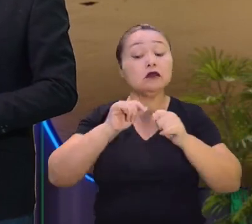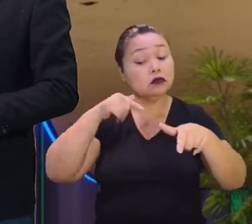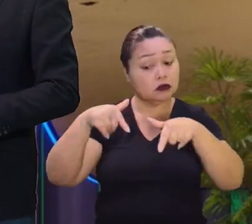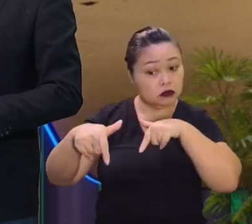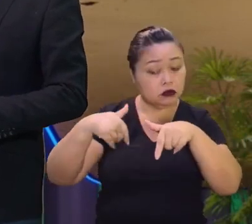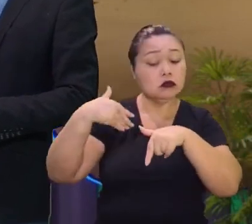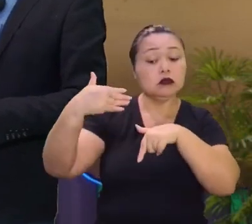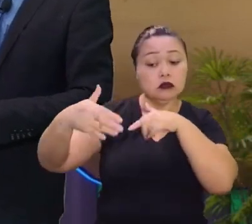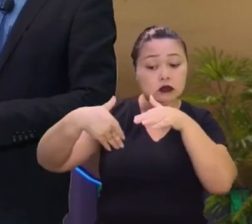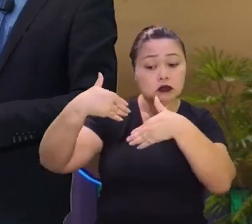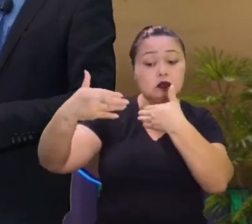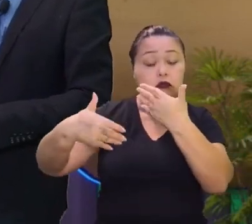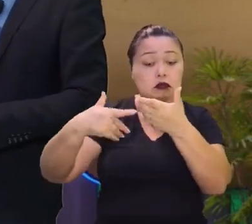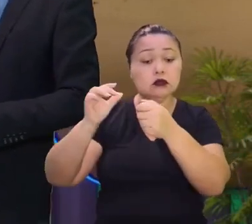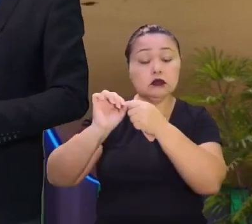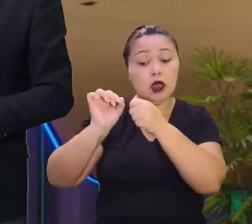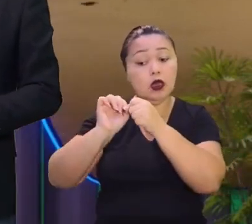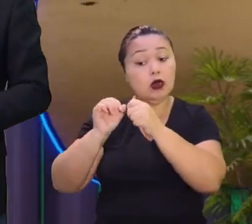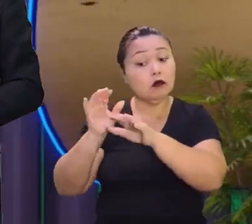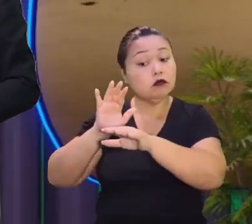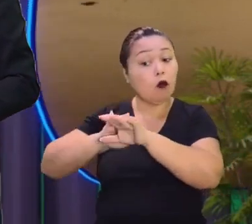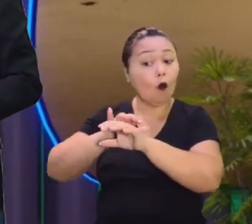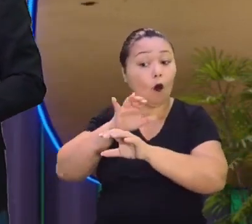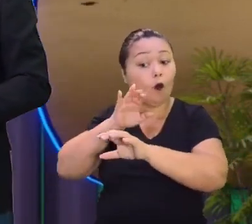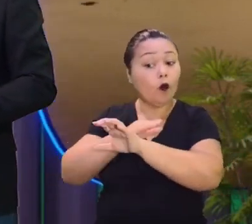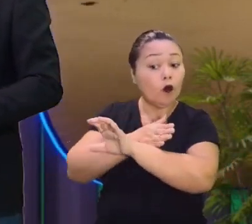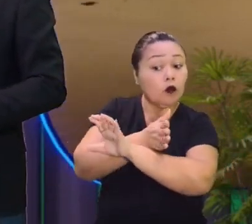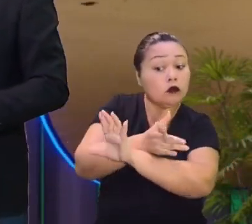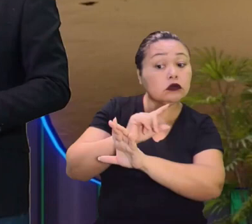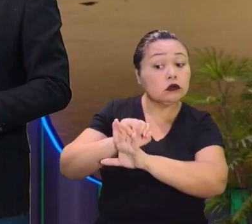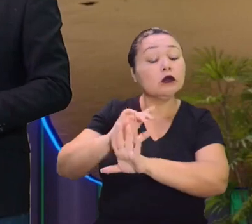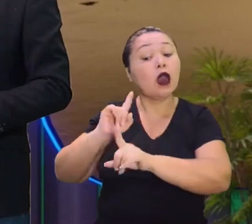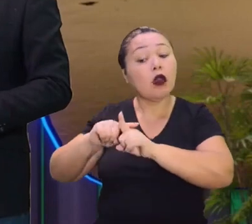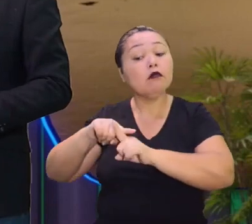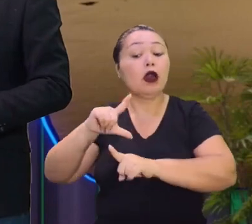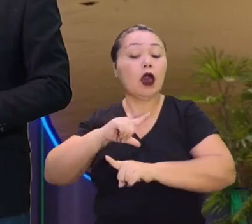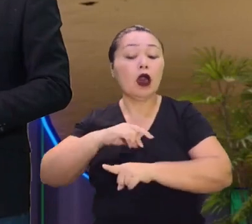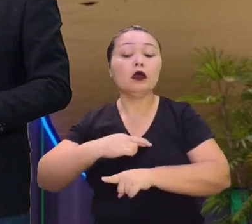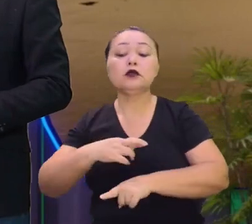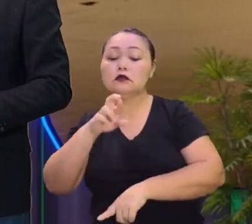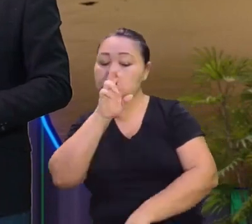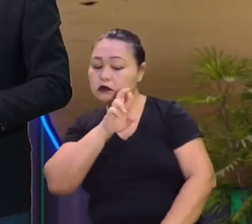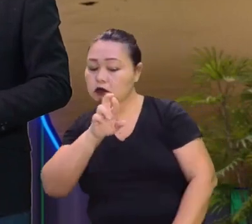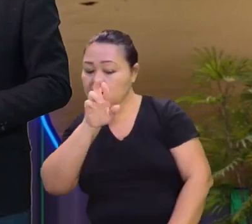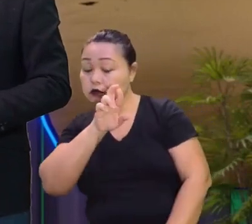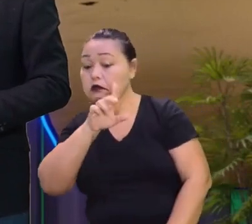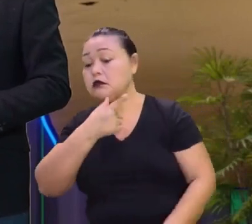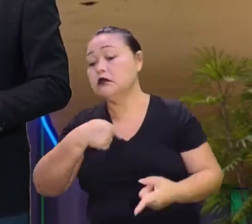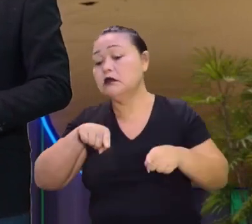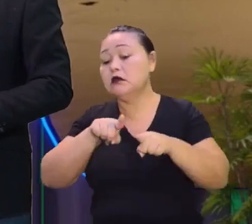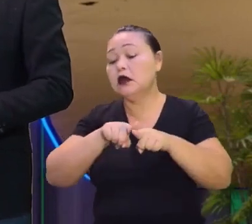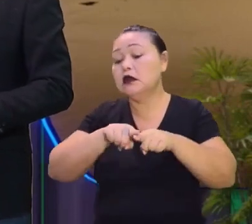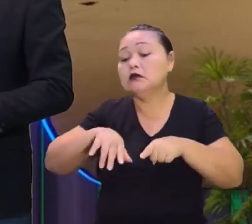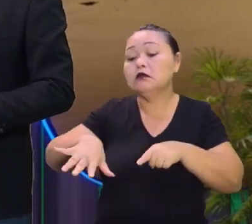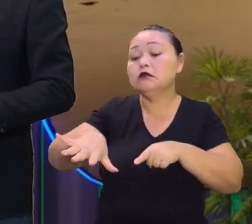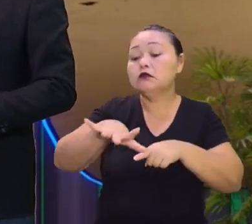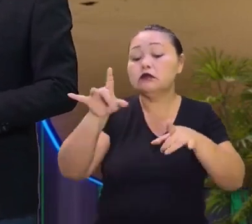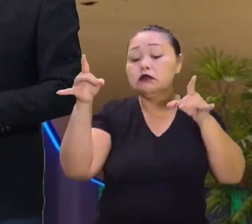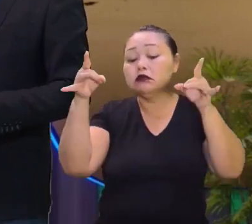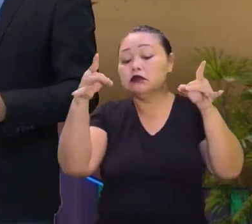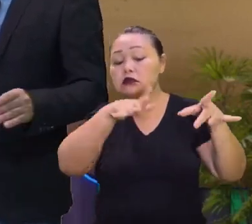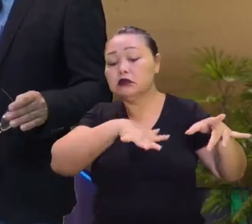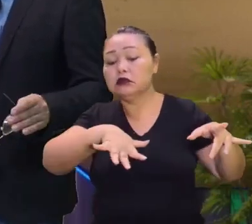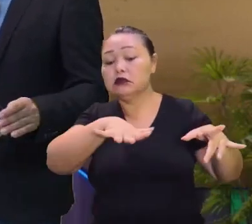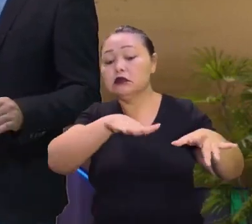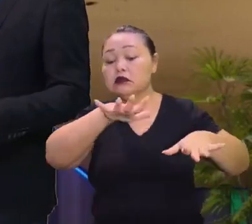ainda continuaram clandestinamente, mas assim, havia fiscalização, então a galera começou também a abandonar essas áreas. Isso,